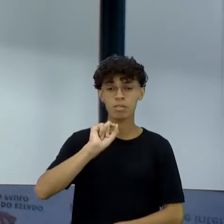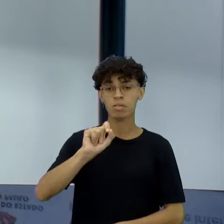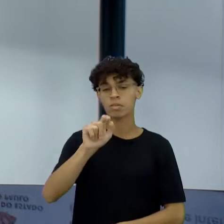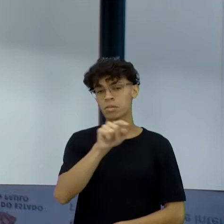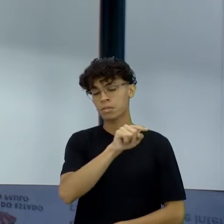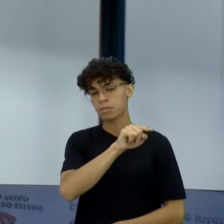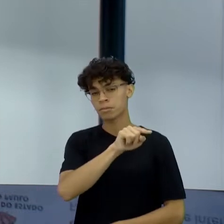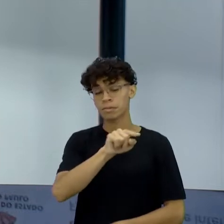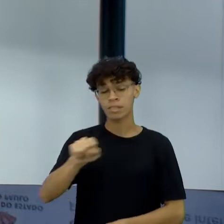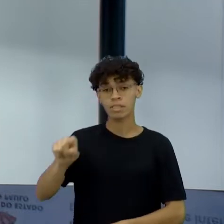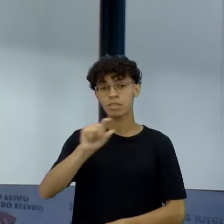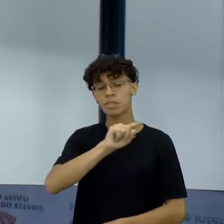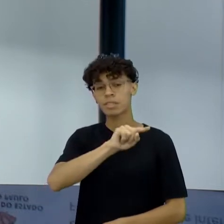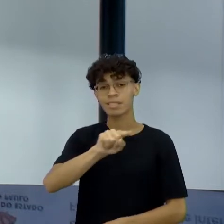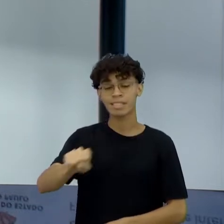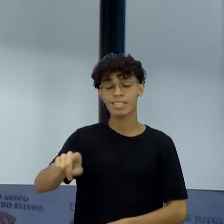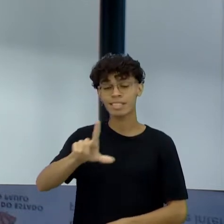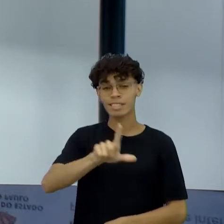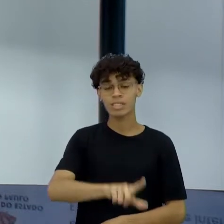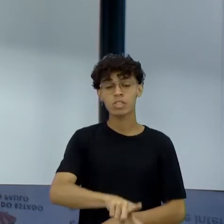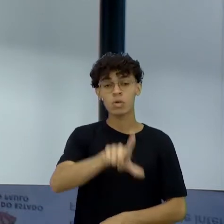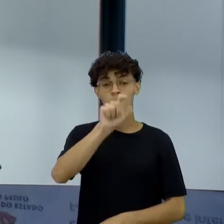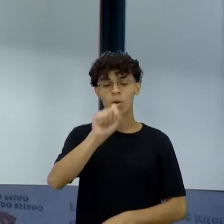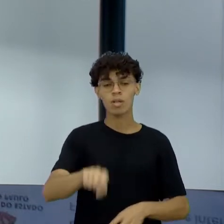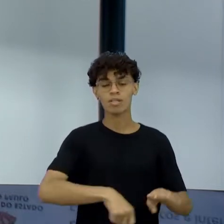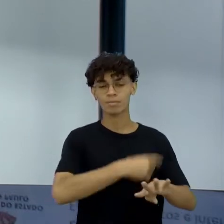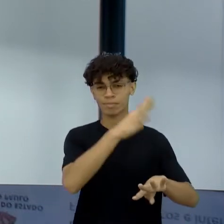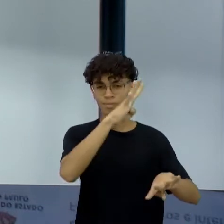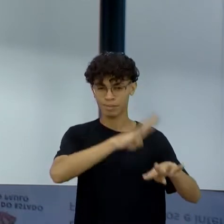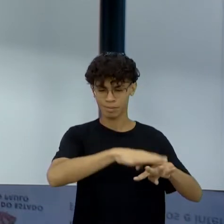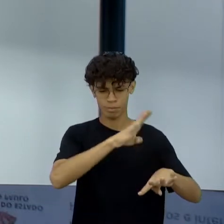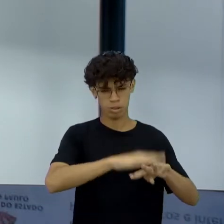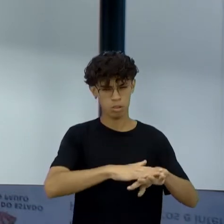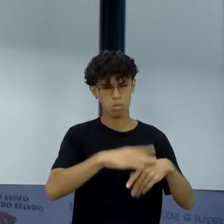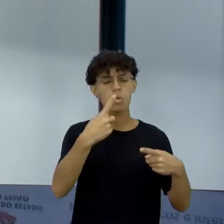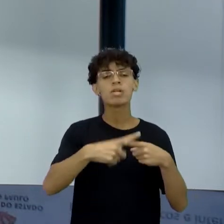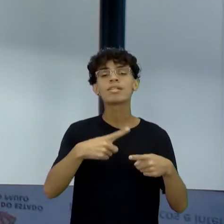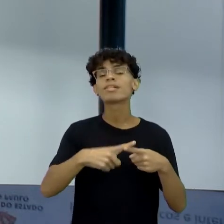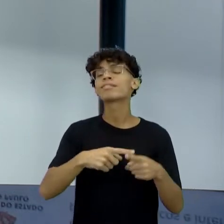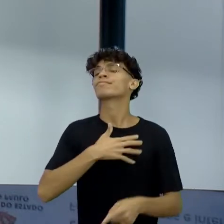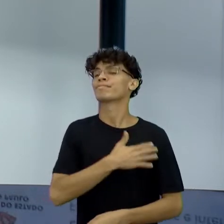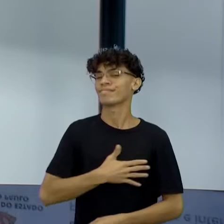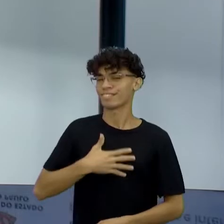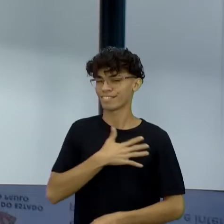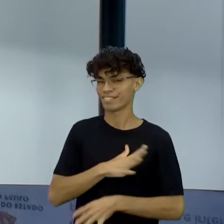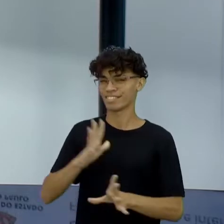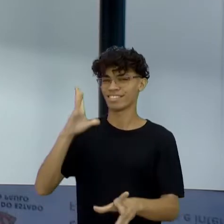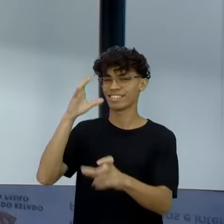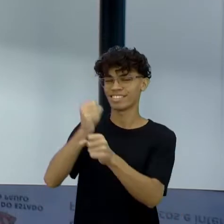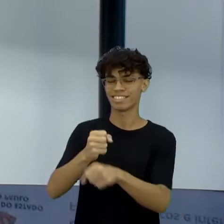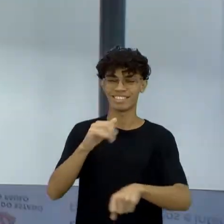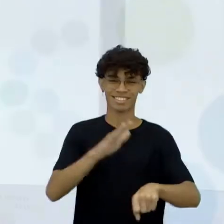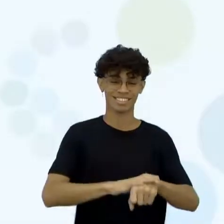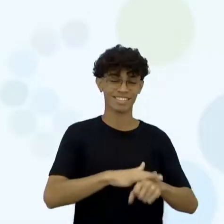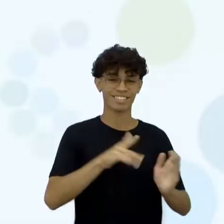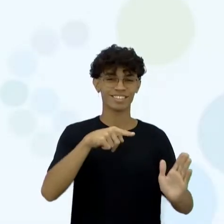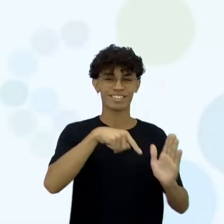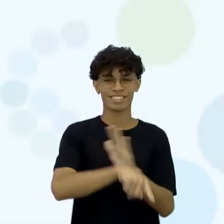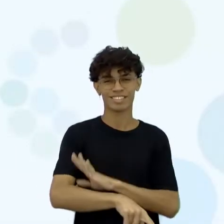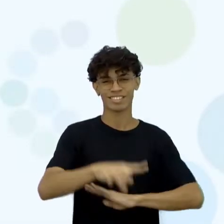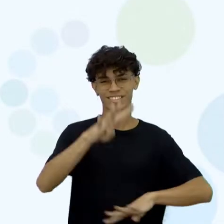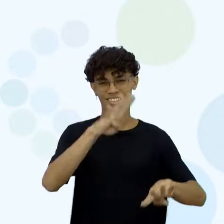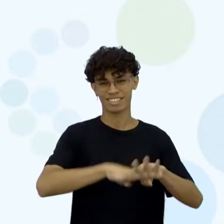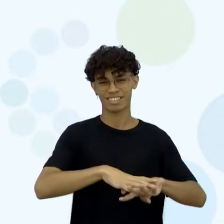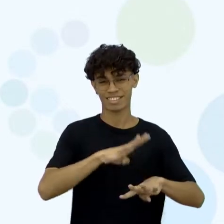escolhem componentes de matemática é porque gostam muito de fazer cálculo, penso eu, né? Então a gente está aqui no aprofundamento Matemática Conectada,